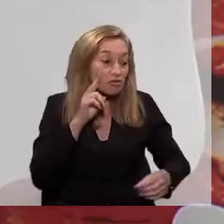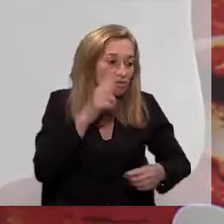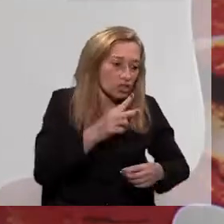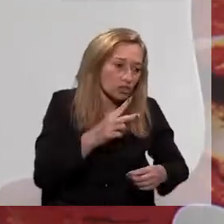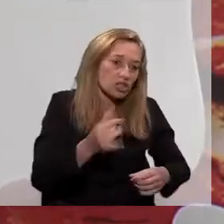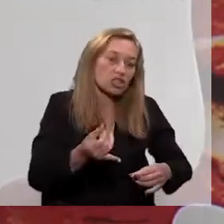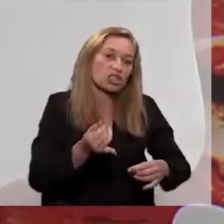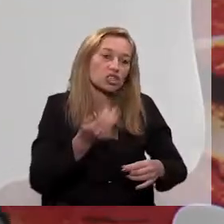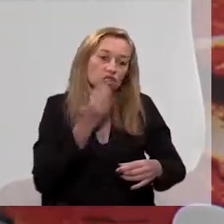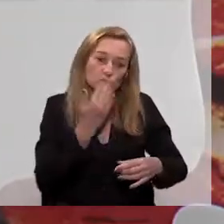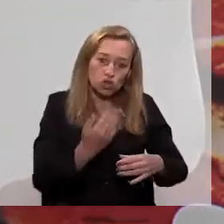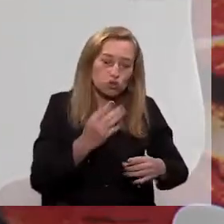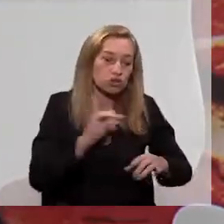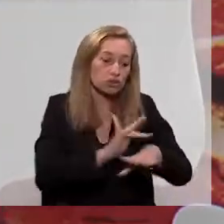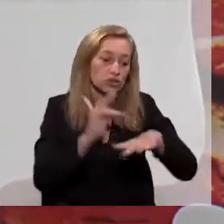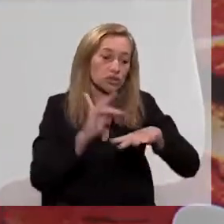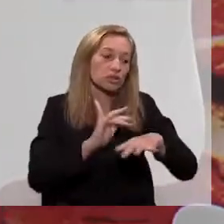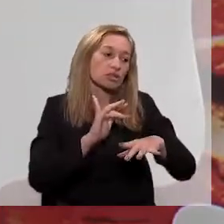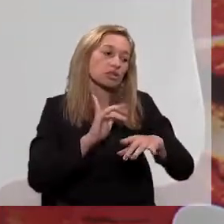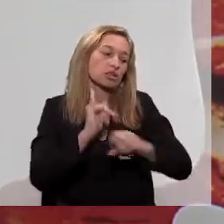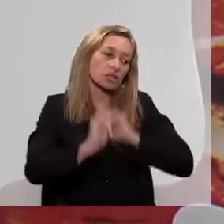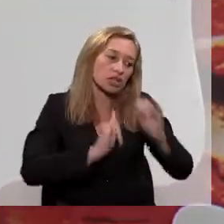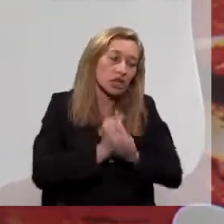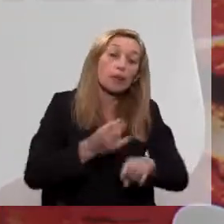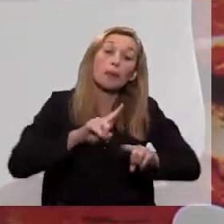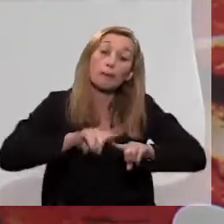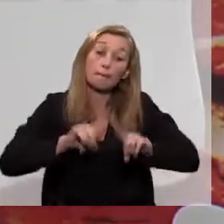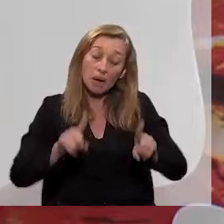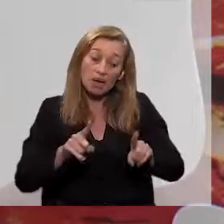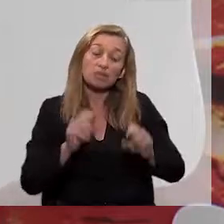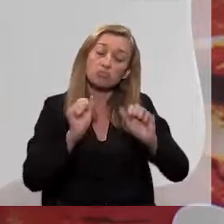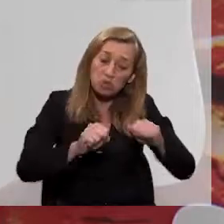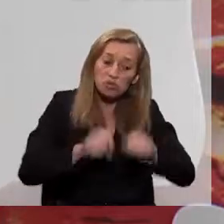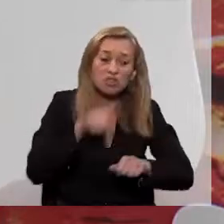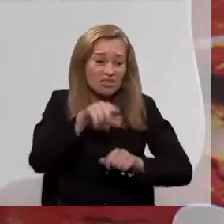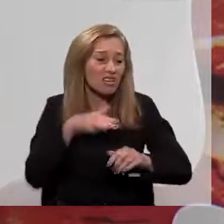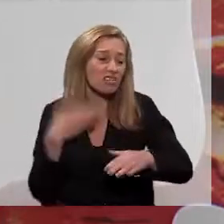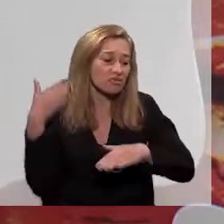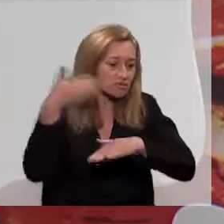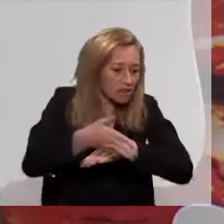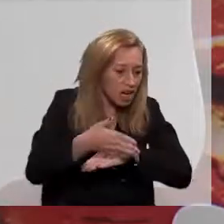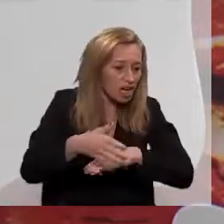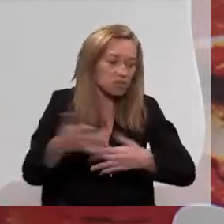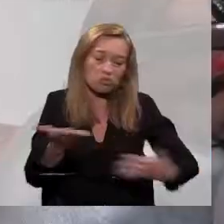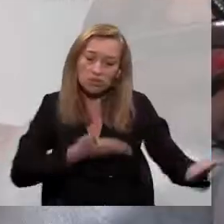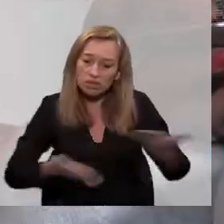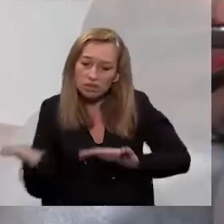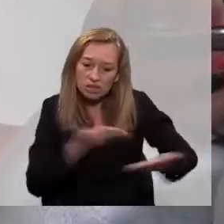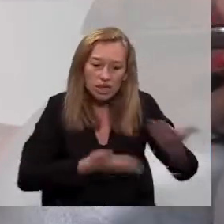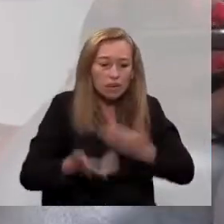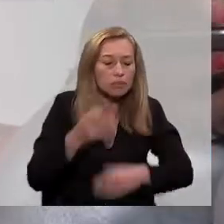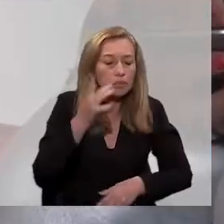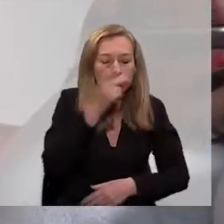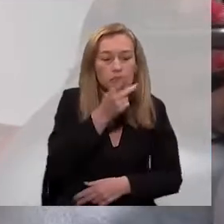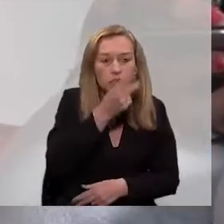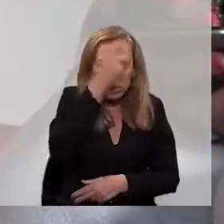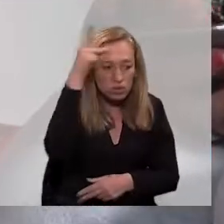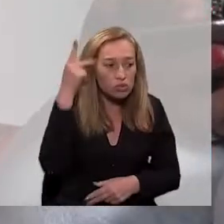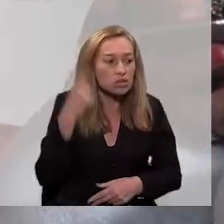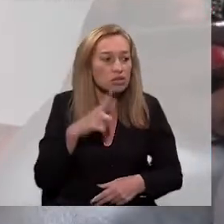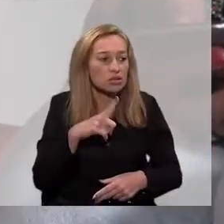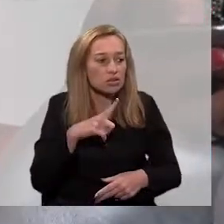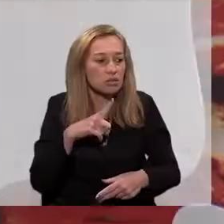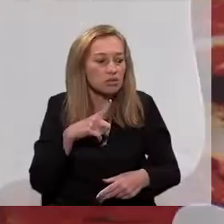internet. Mas é possível você entrar nesse ambiente e começar a se relacionar com pessoas com esses